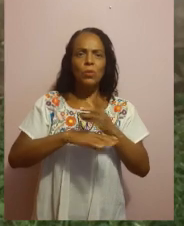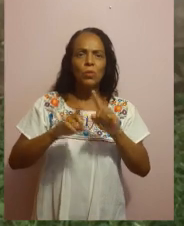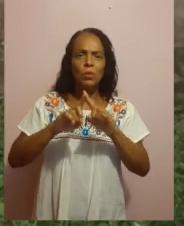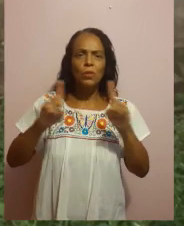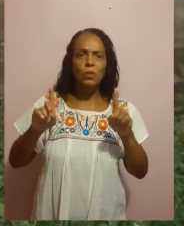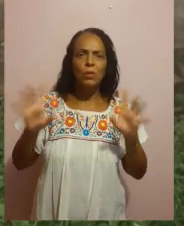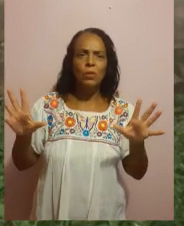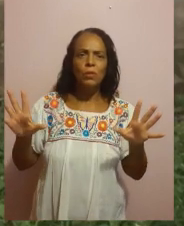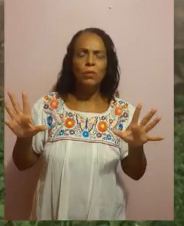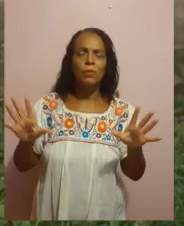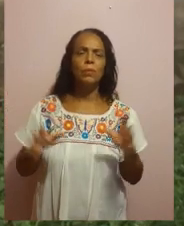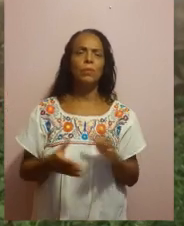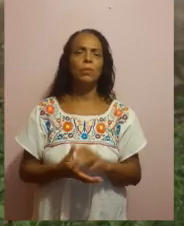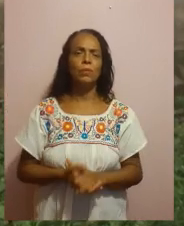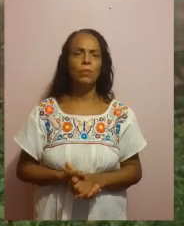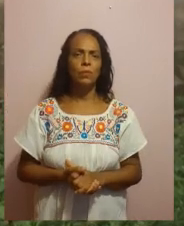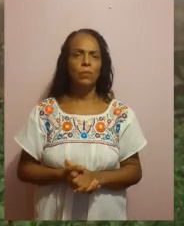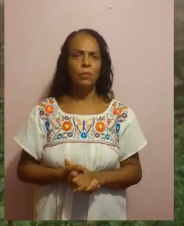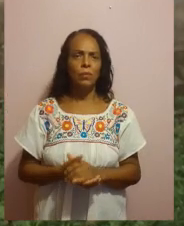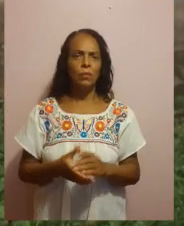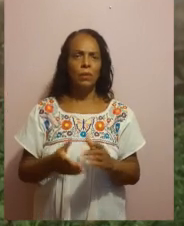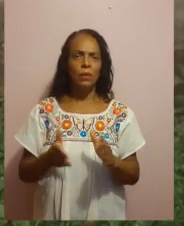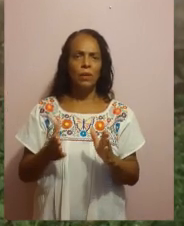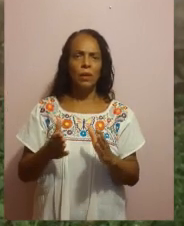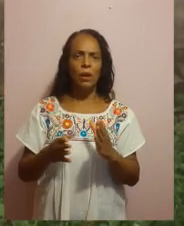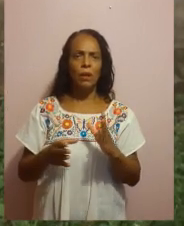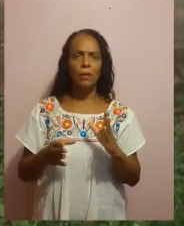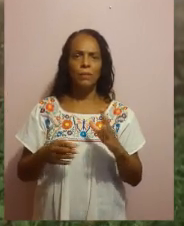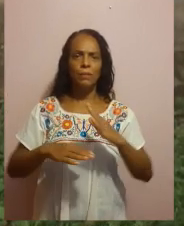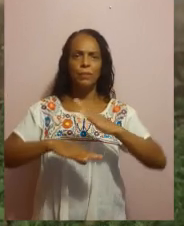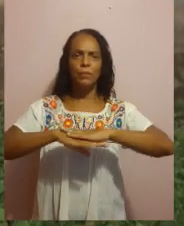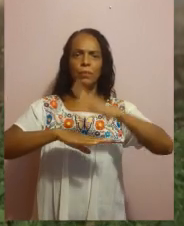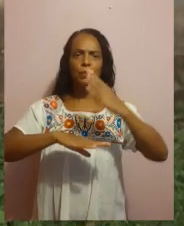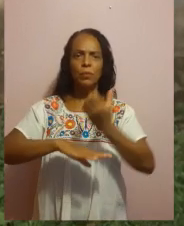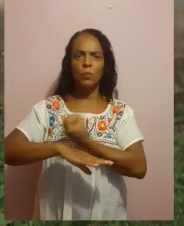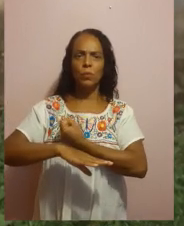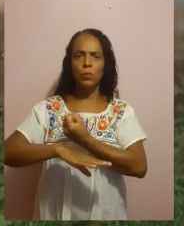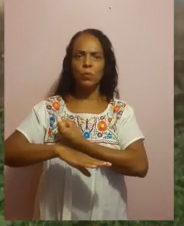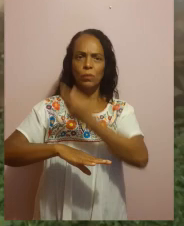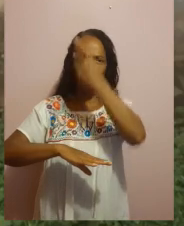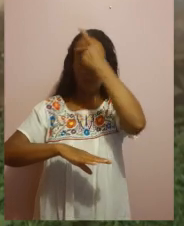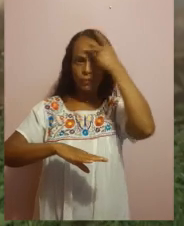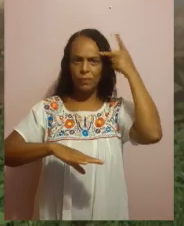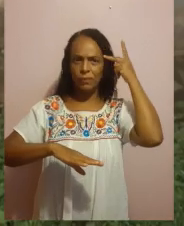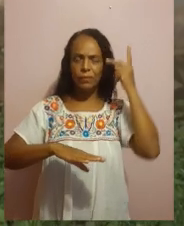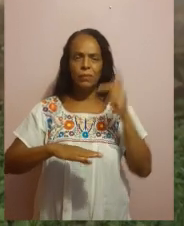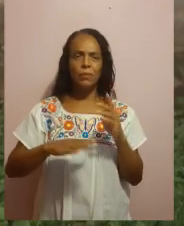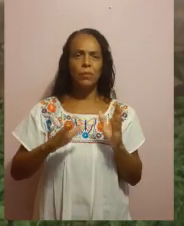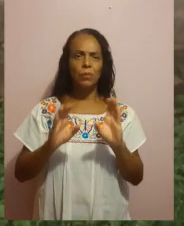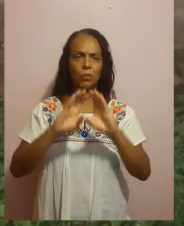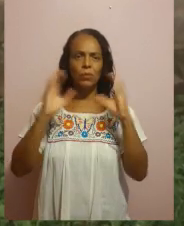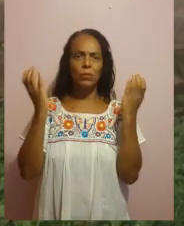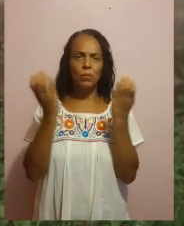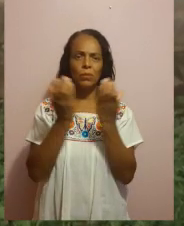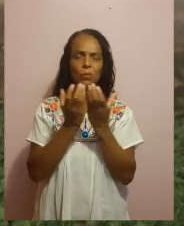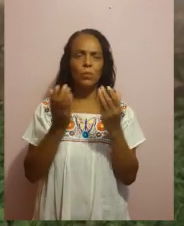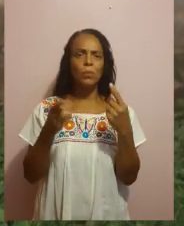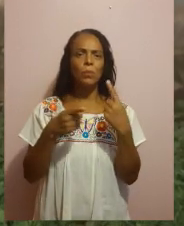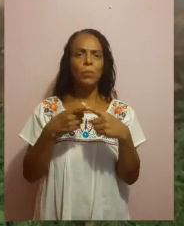considerável do contingente, até porque Antônio Gomes chegou com a sua